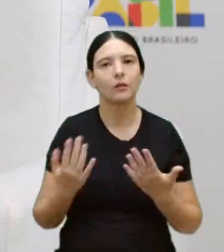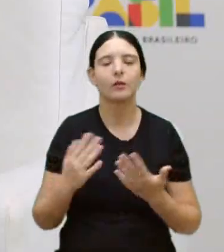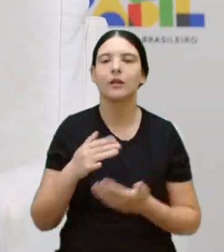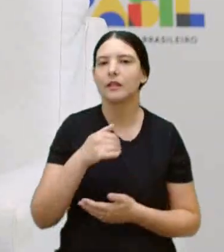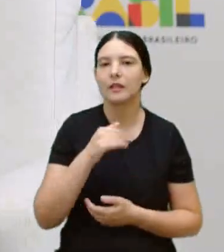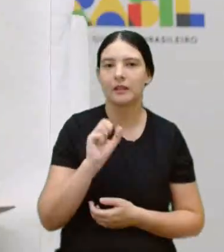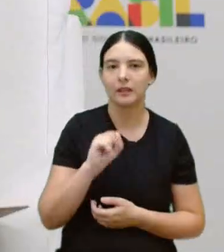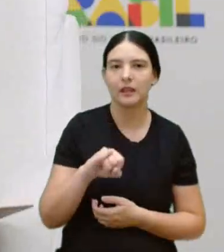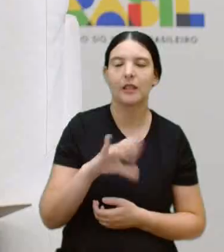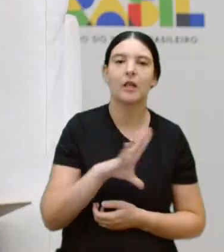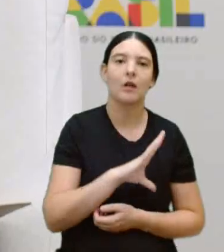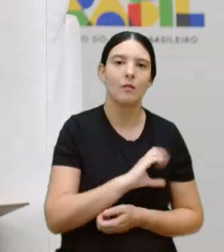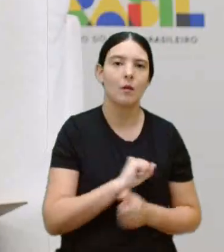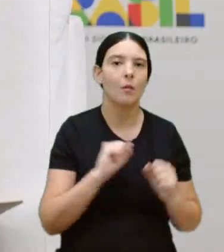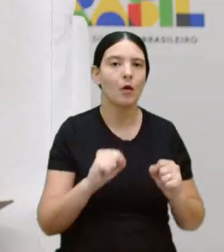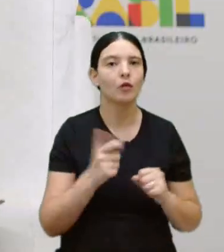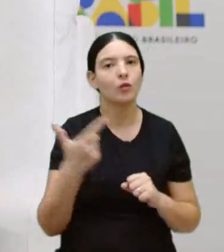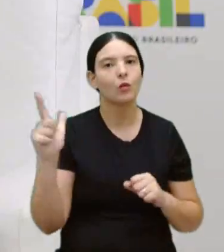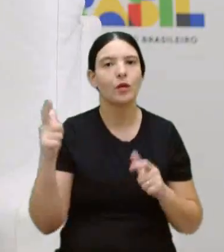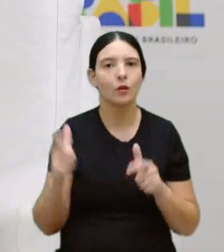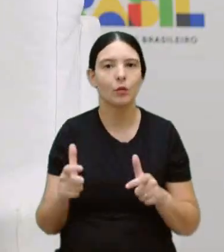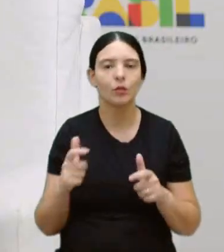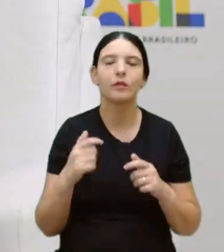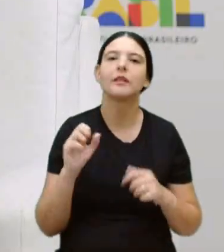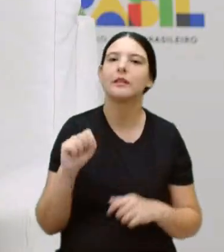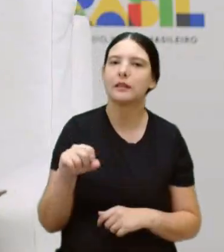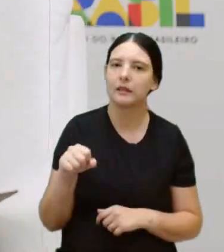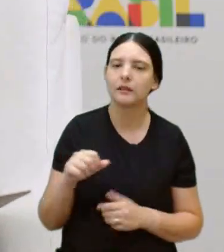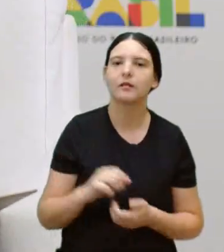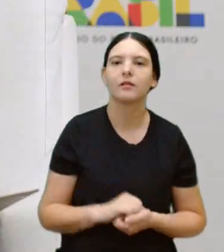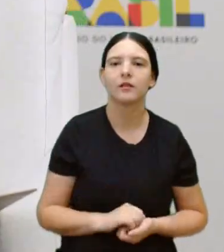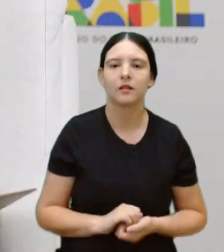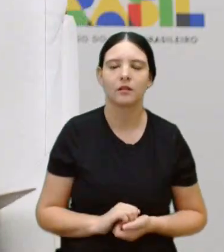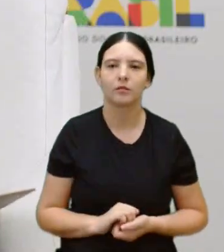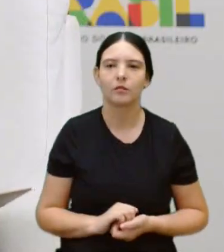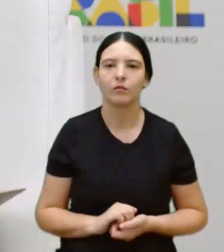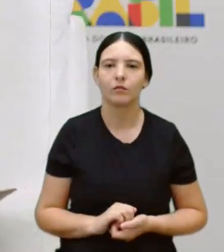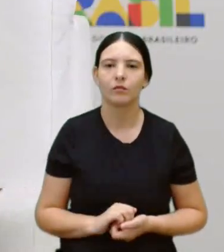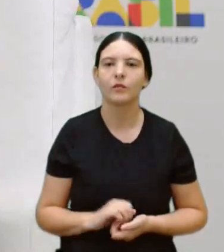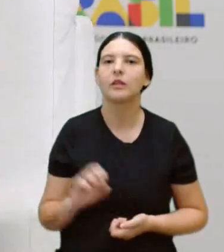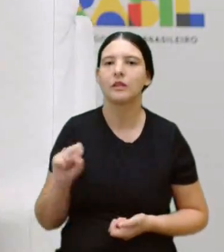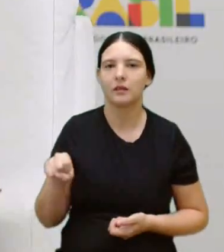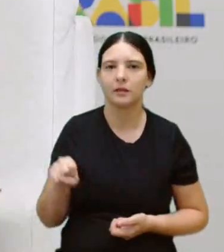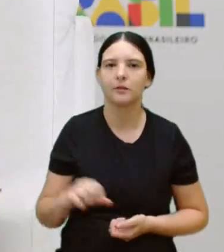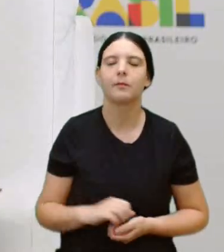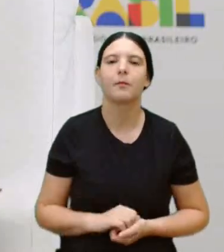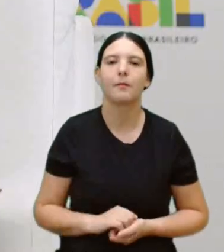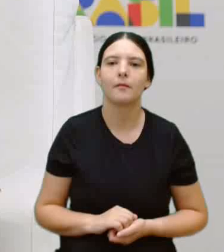outro lugar. Então, sim, esse é... Ele olha para a Daniela na plateia. Sim. Assim.